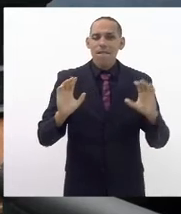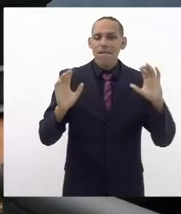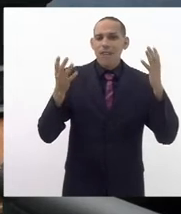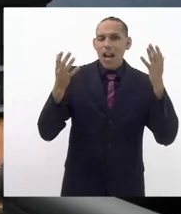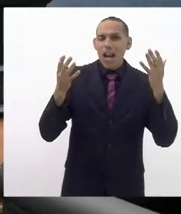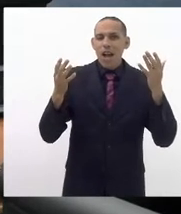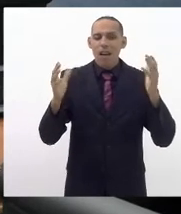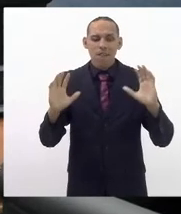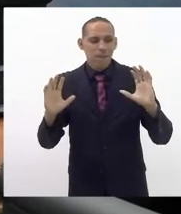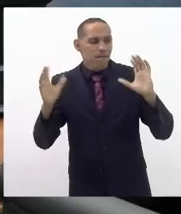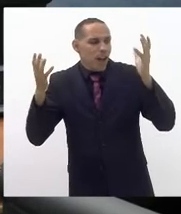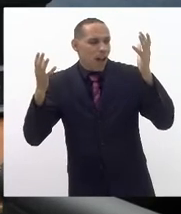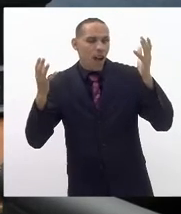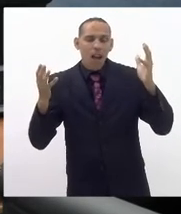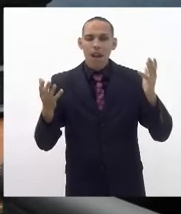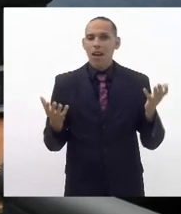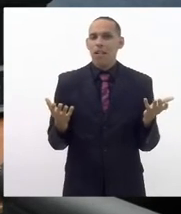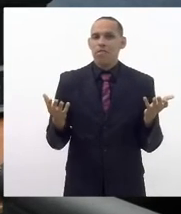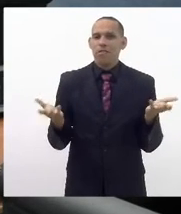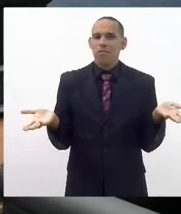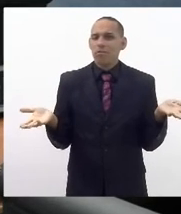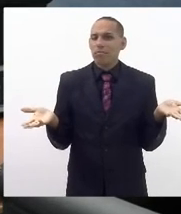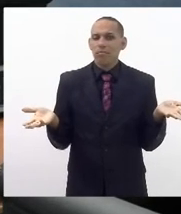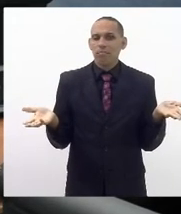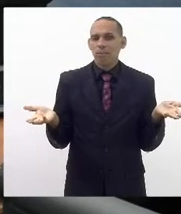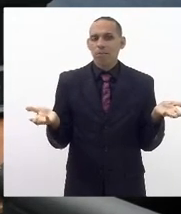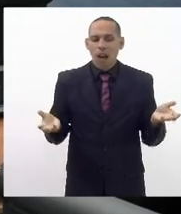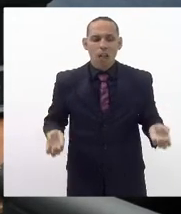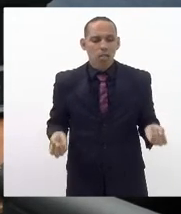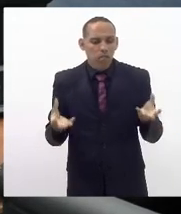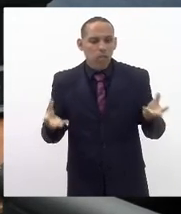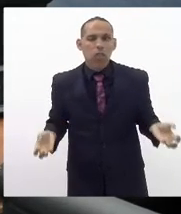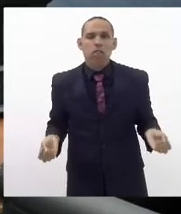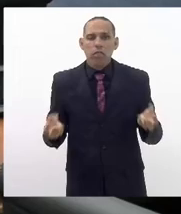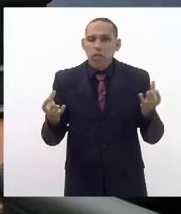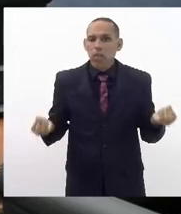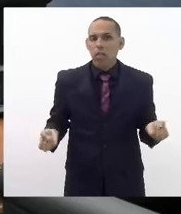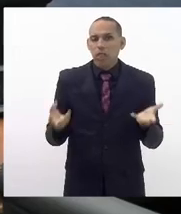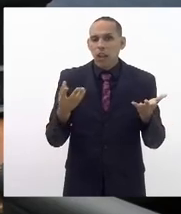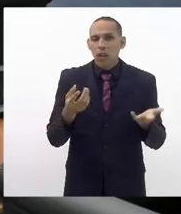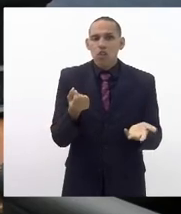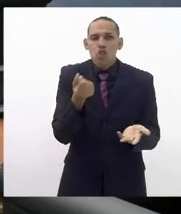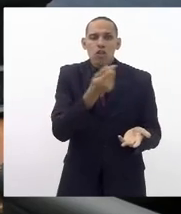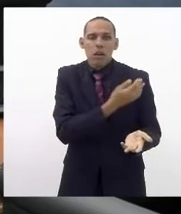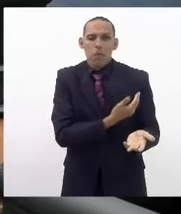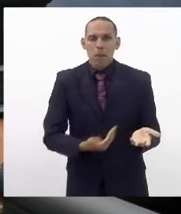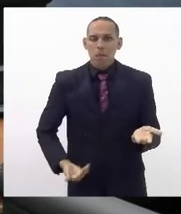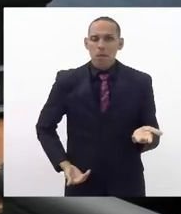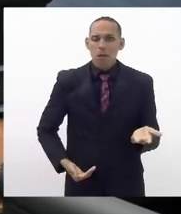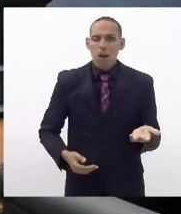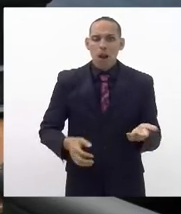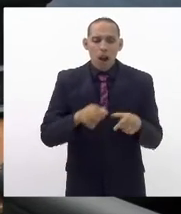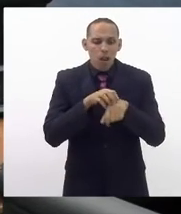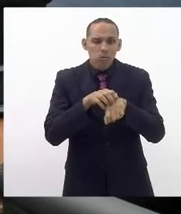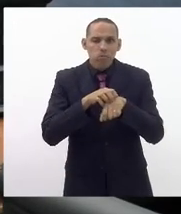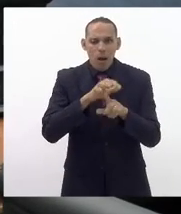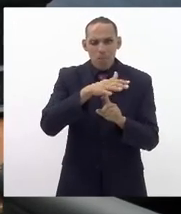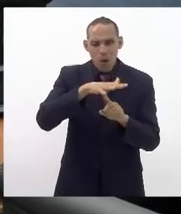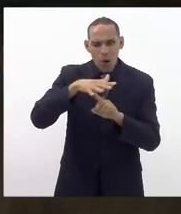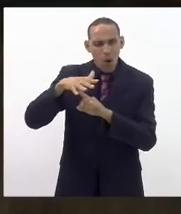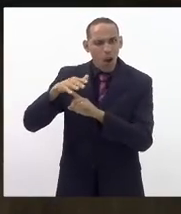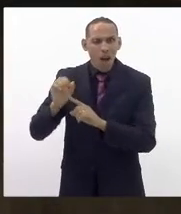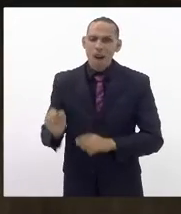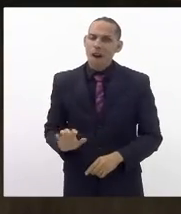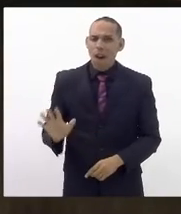ir a eventos, banalizando um gasto público com um transporte caríssimo, num